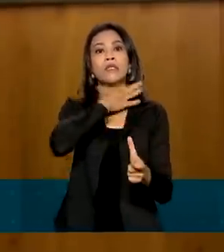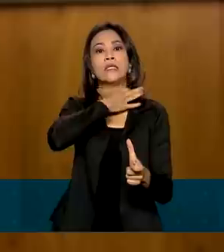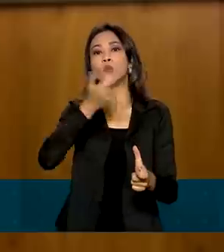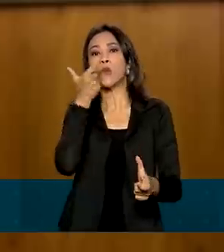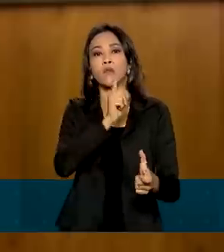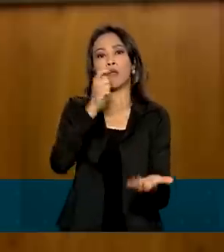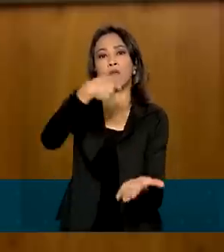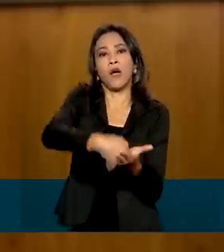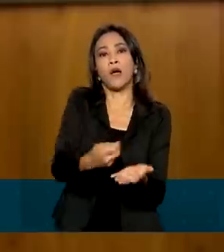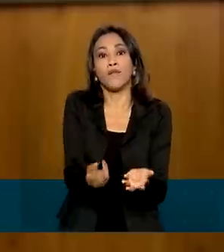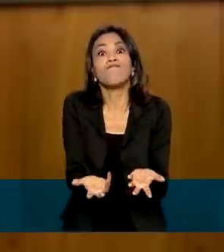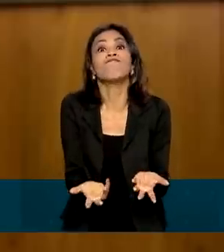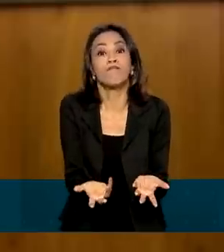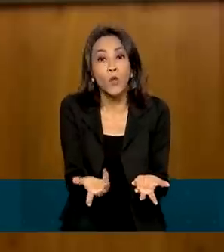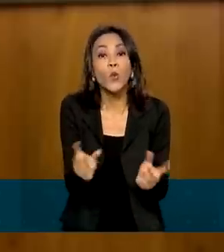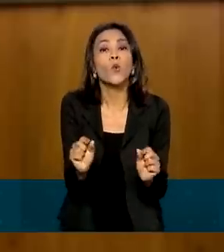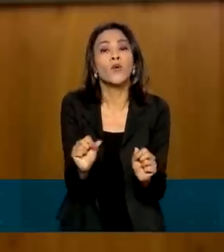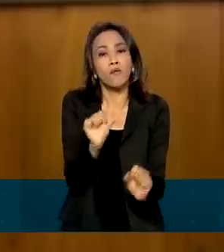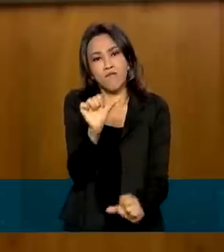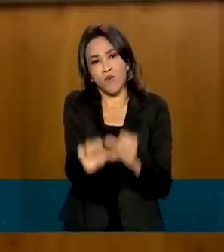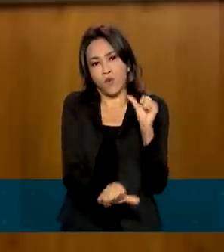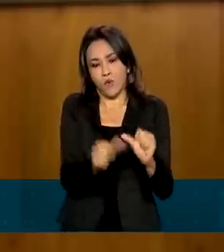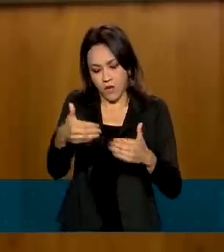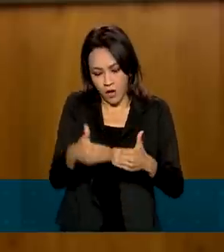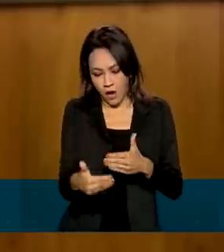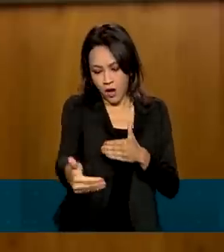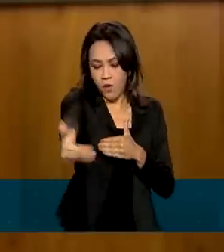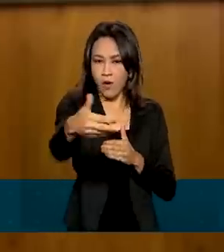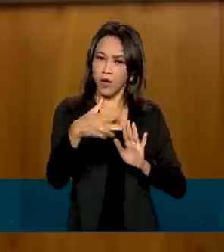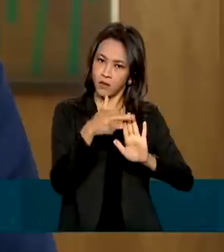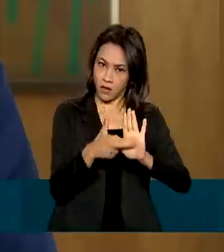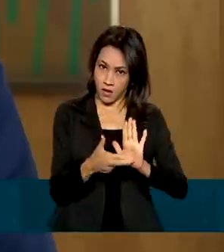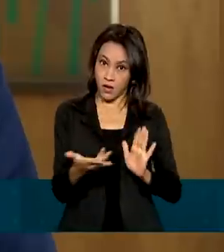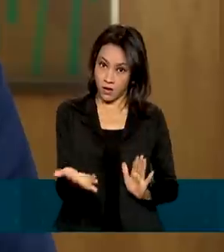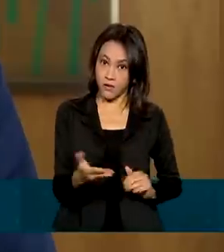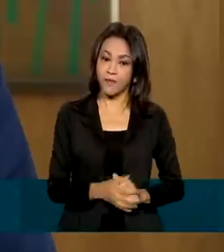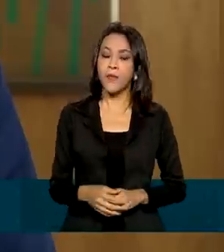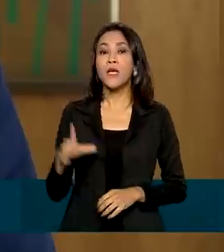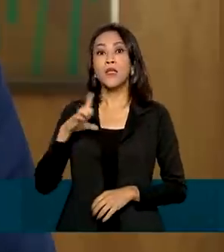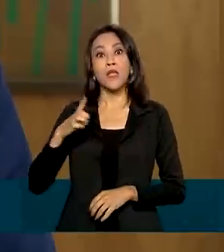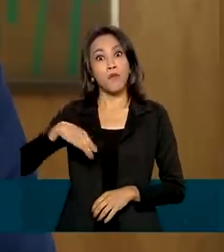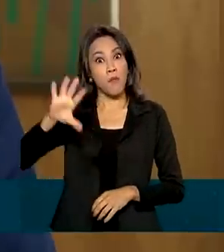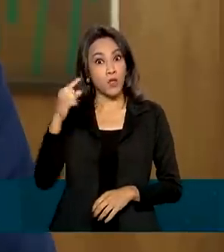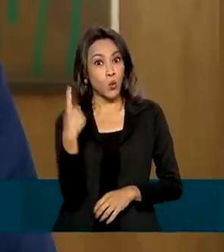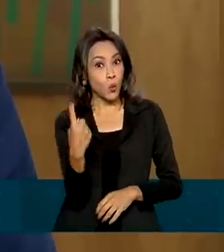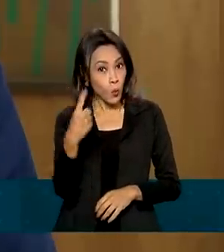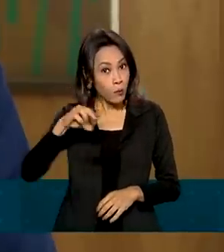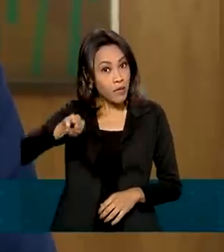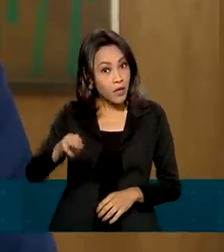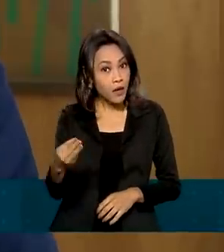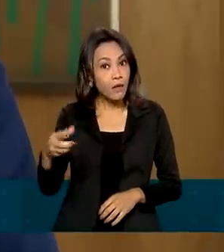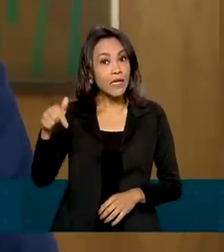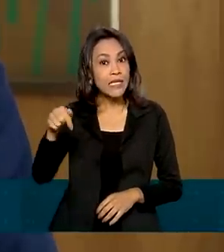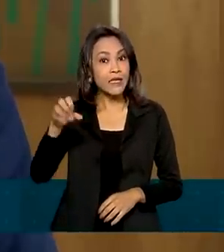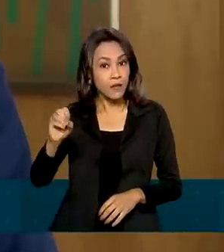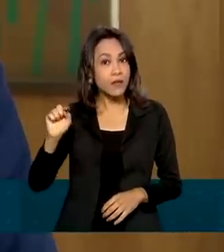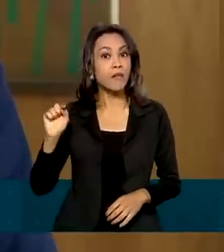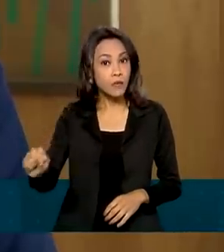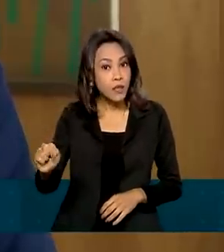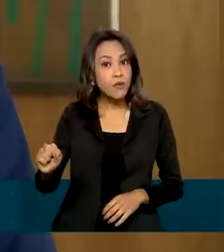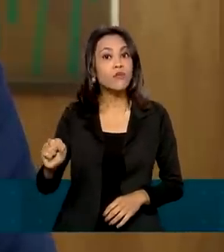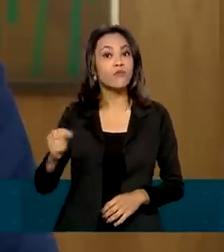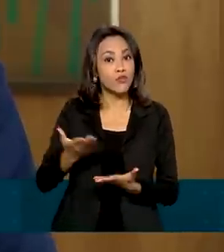de pagar. O que muda a partir de agora para esse estudante? Temos mais de 1.070.000 jovens com uma